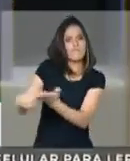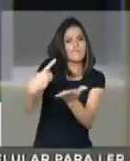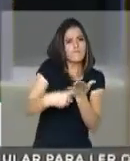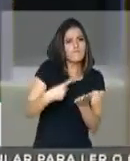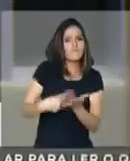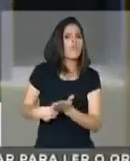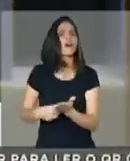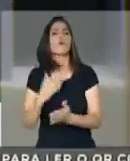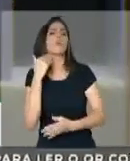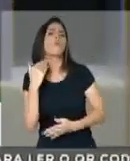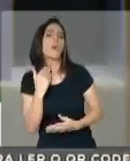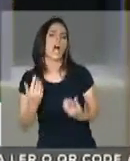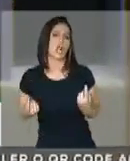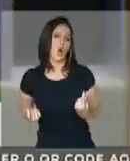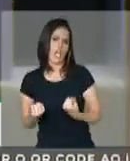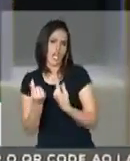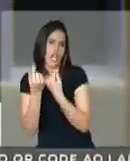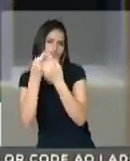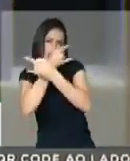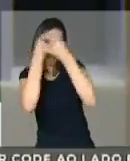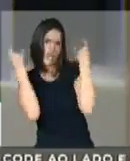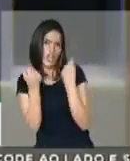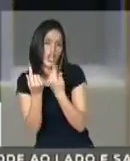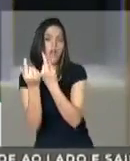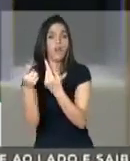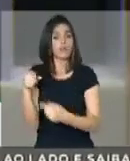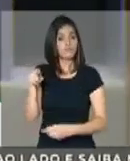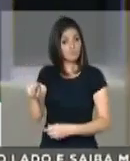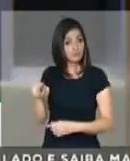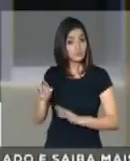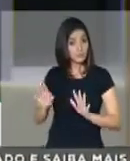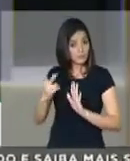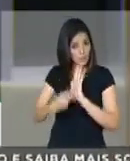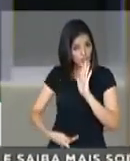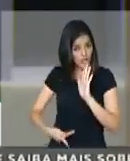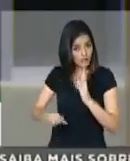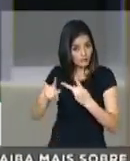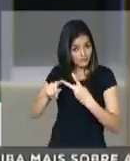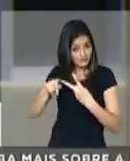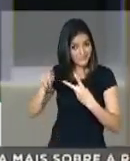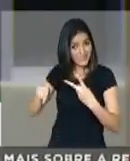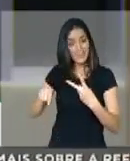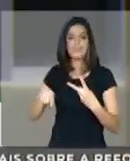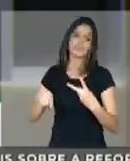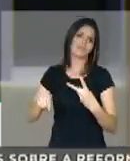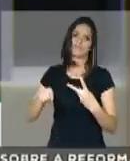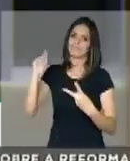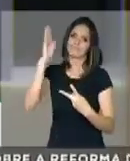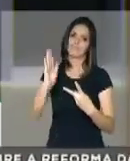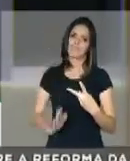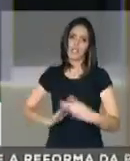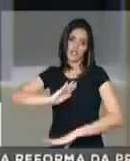articulada com os grandes bancos e que não vai, portanto, permitir que o Brasil se